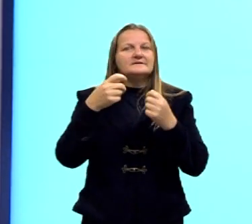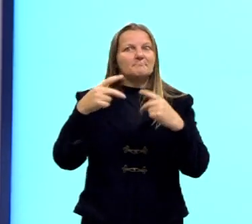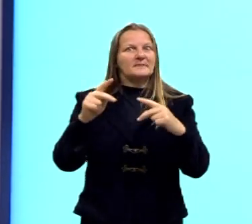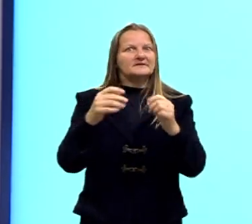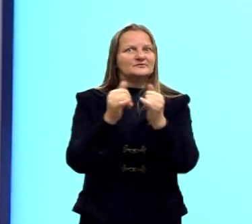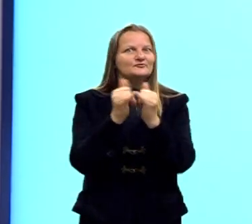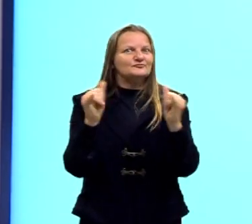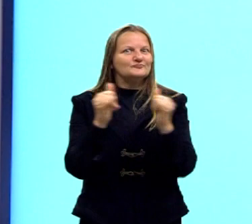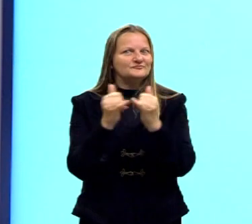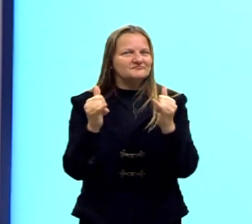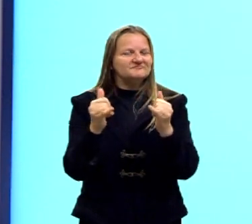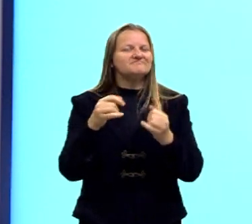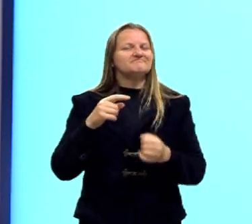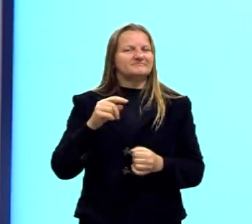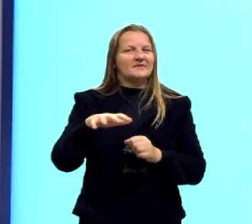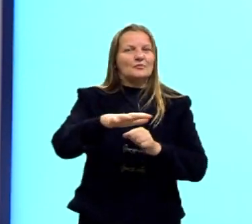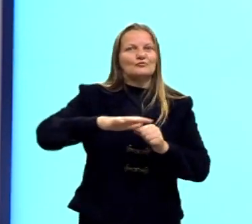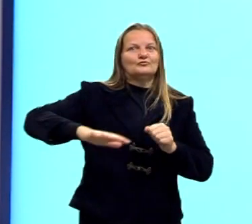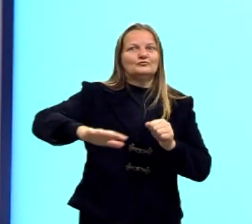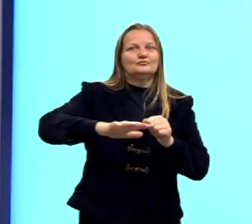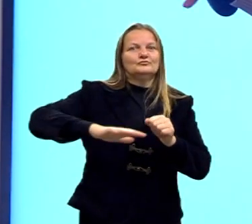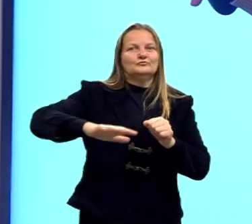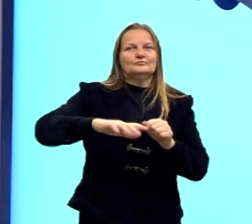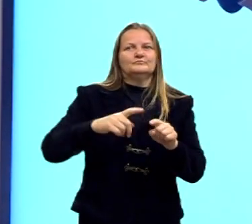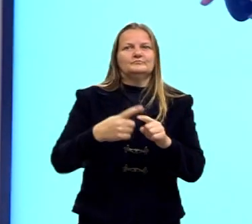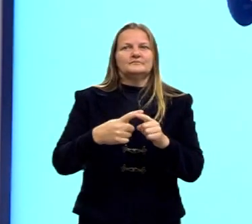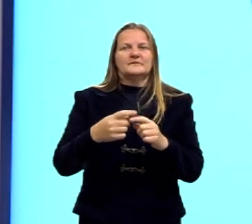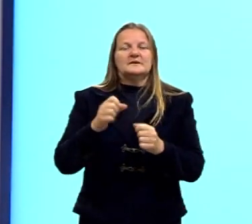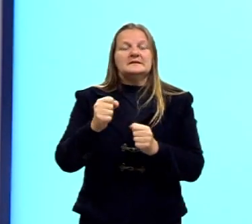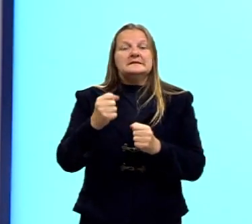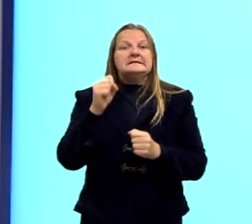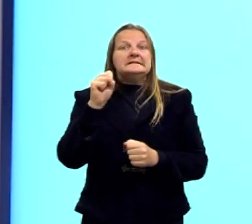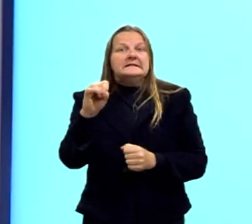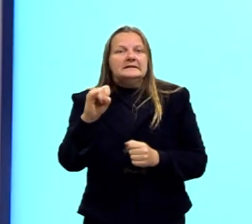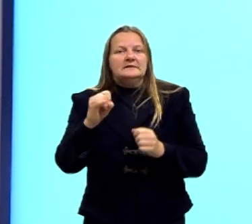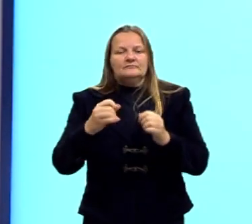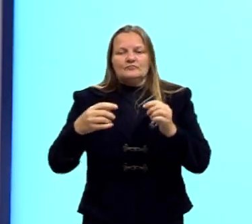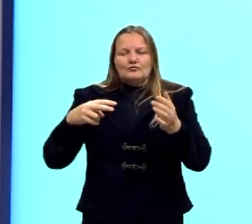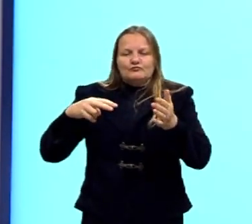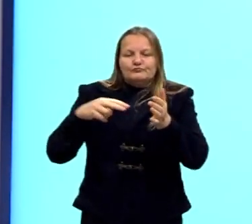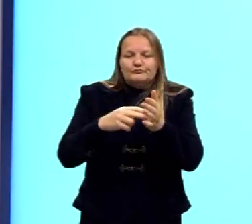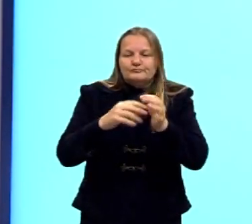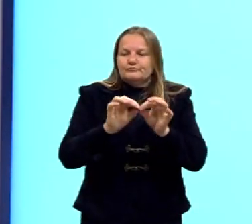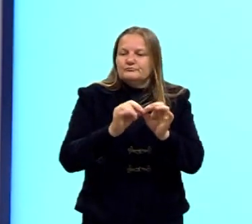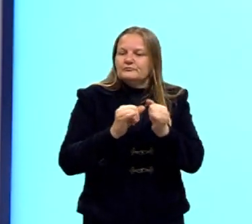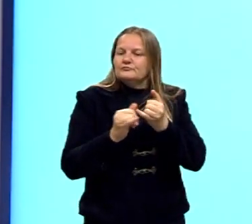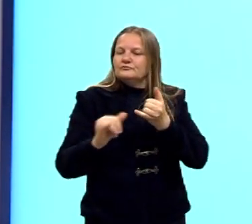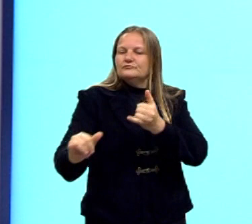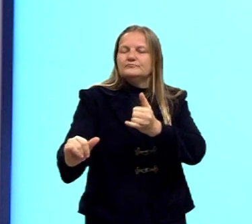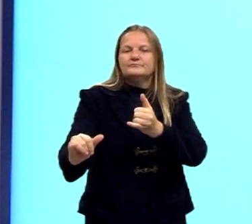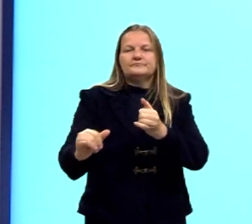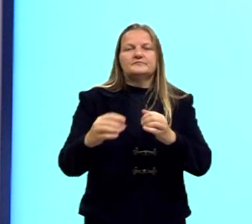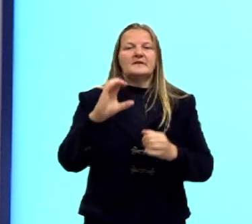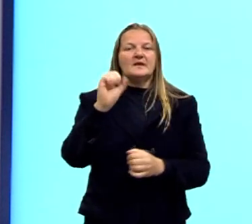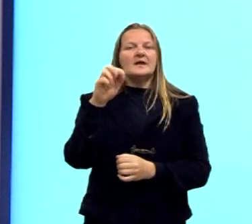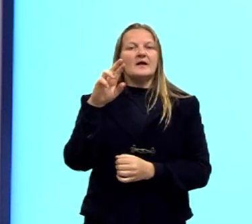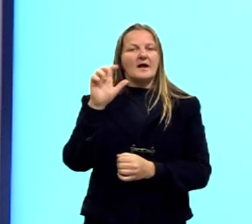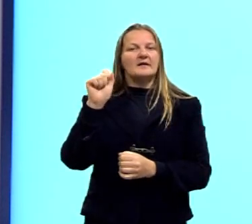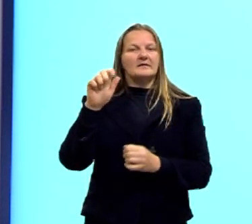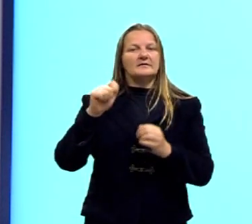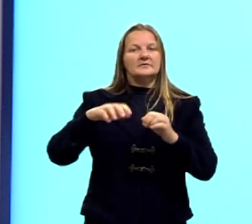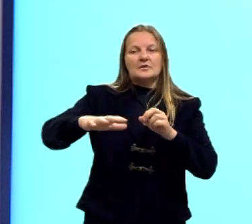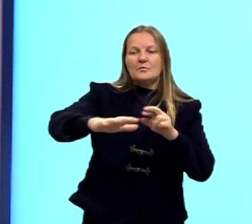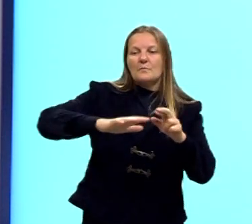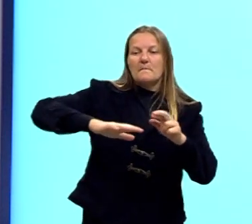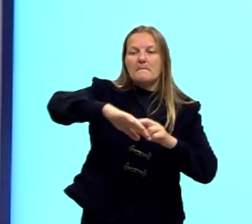o elétrico e agora essa novidade né que quando a gente pega uma carga elétrica e põe o movimento a gente vai tem então